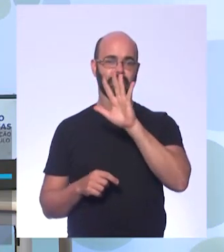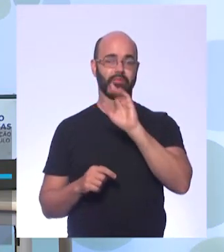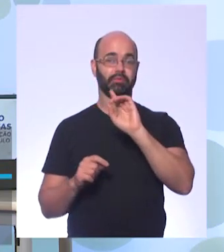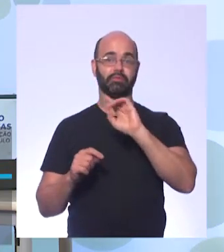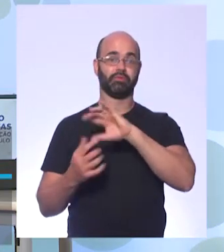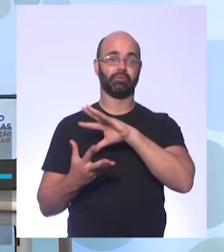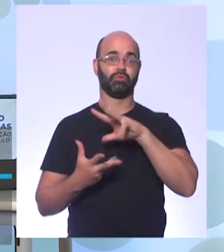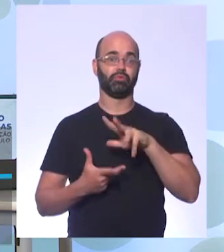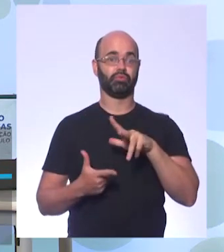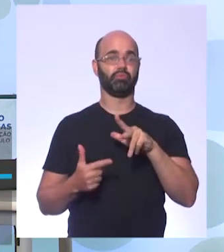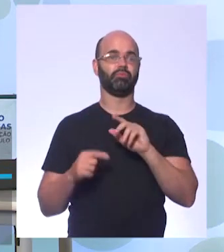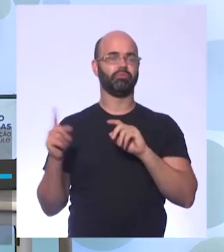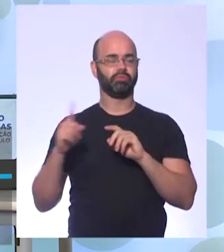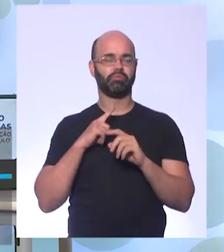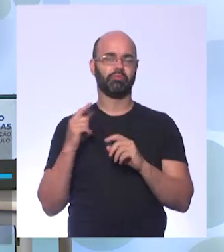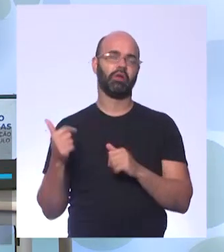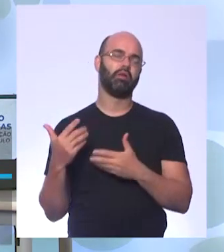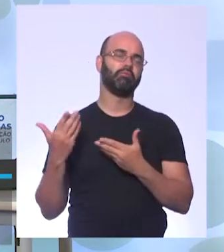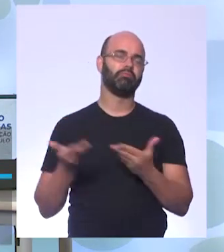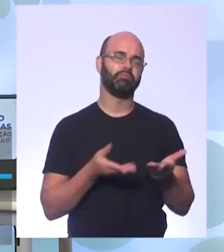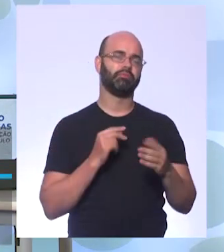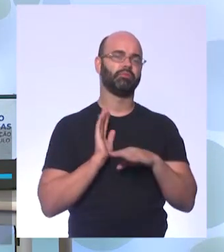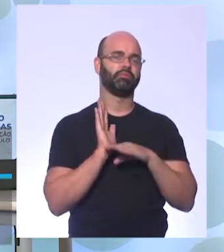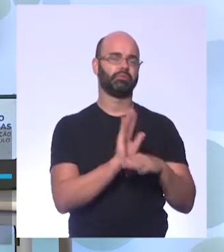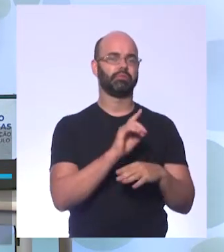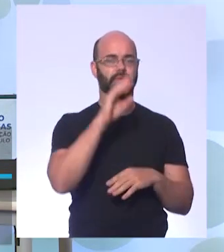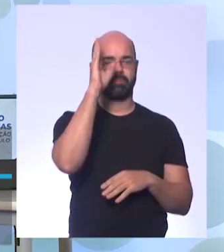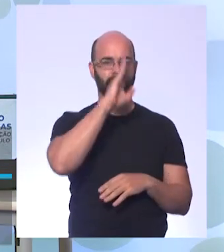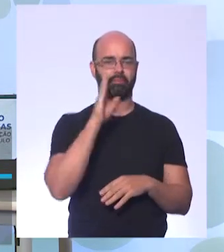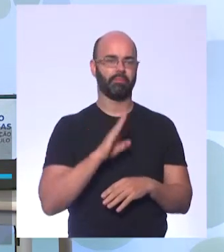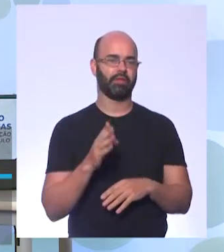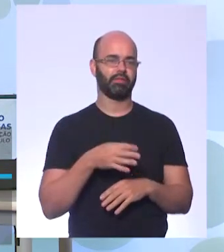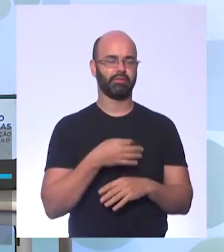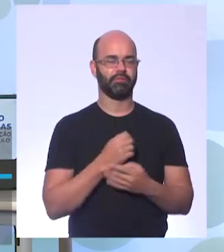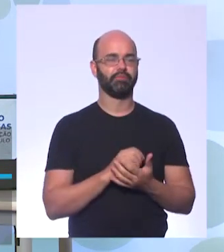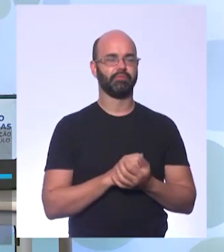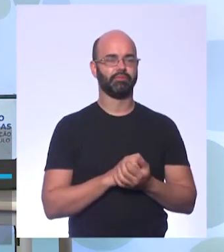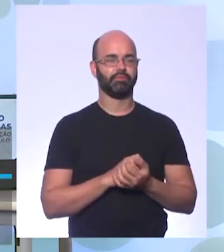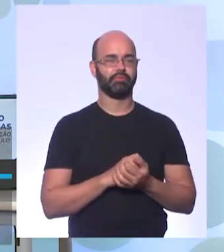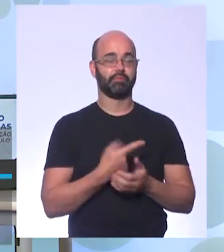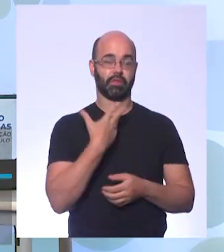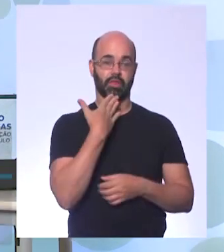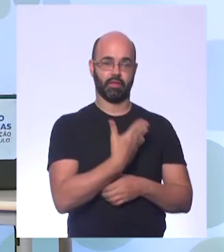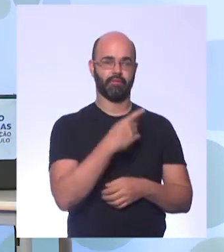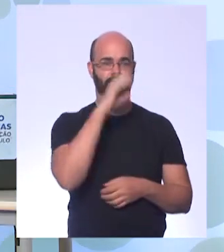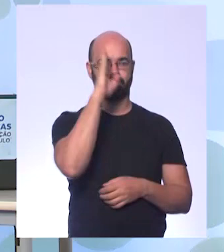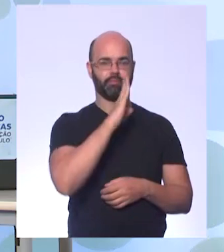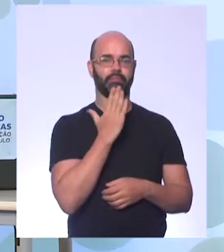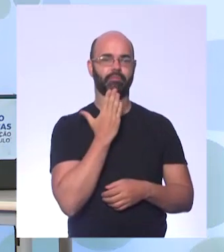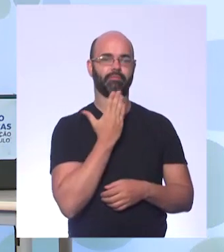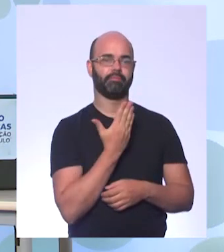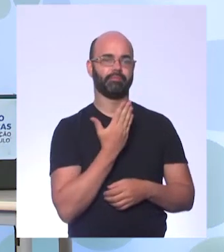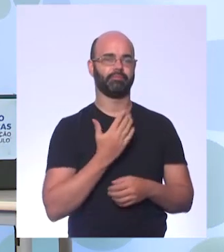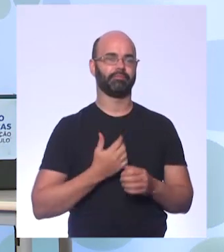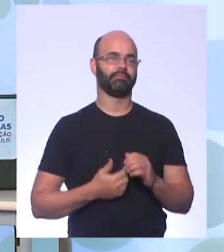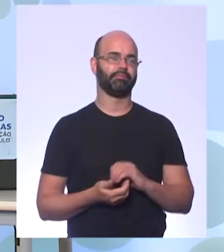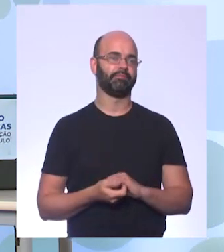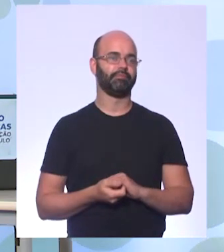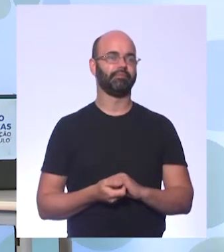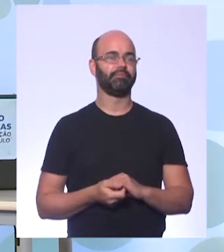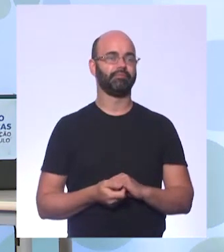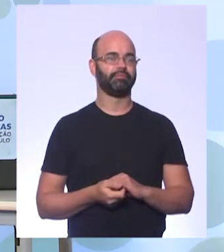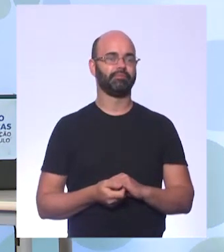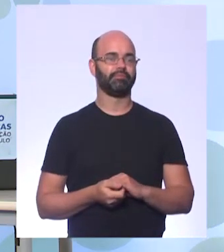em favor do Brasil. Tá certo? Vamos lá para a próxima tela? Vamos lá, segue lá. Depois, lá, a questão mais